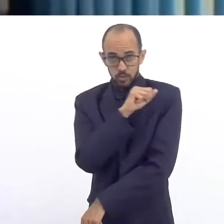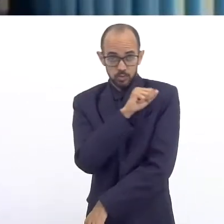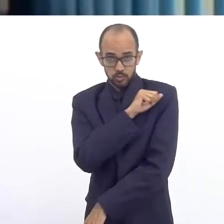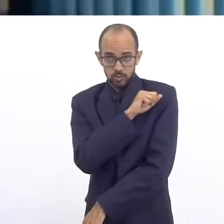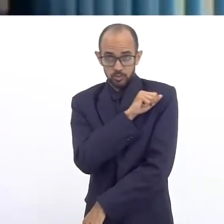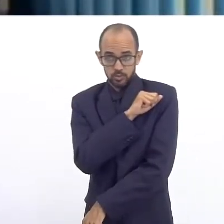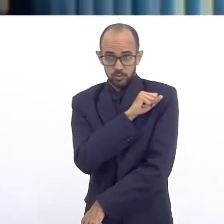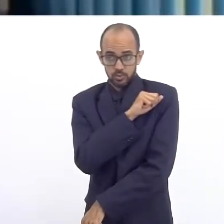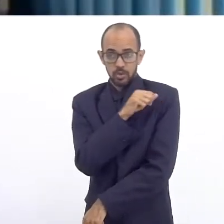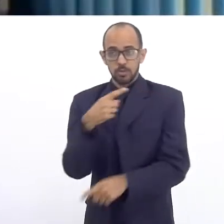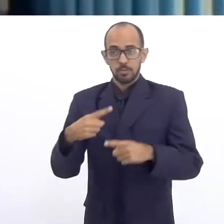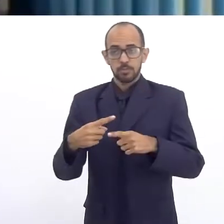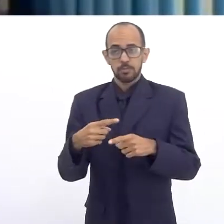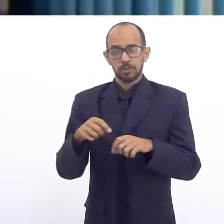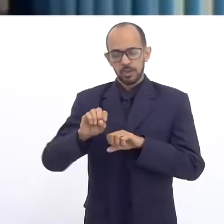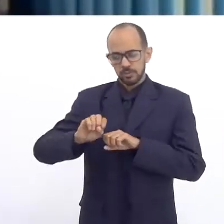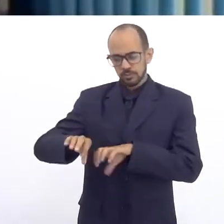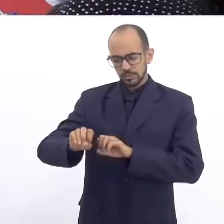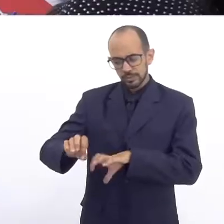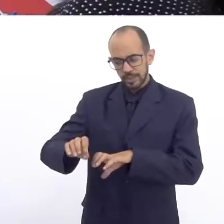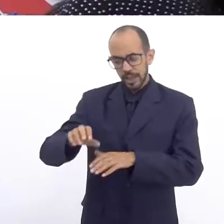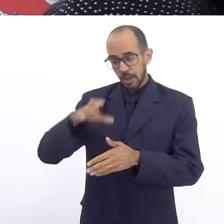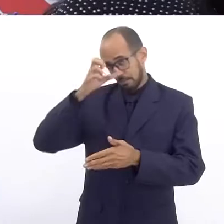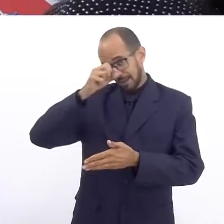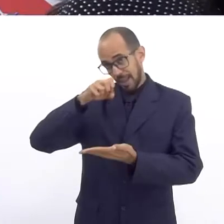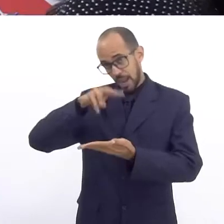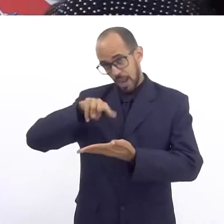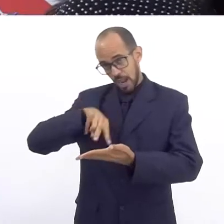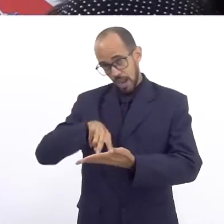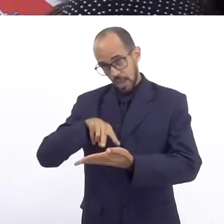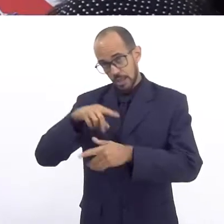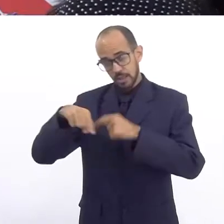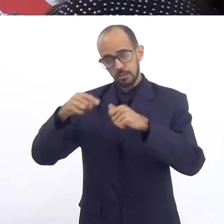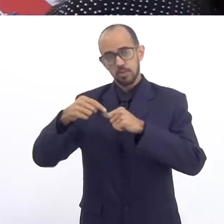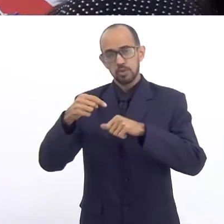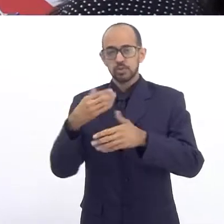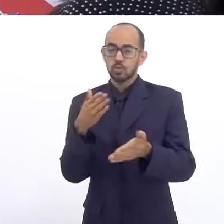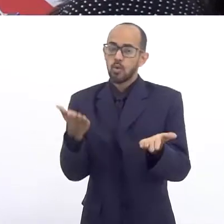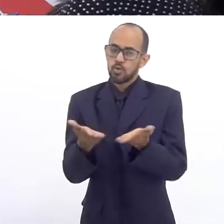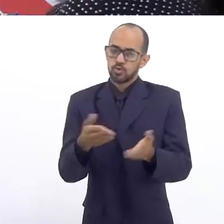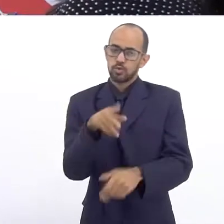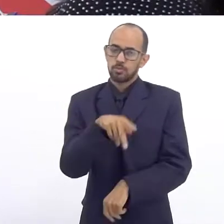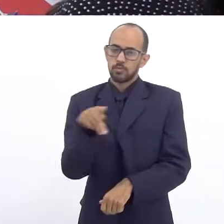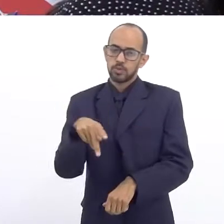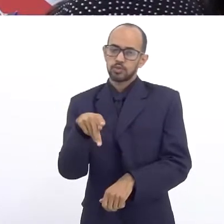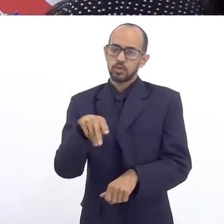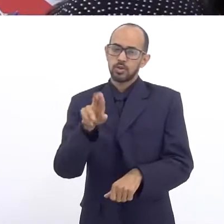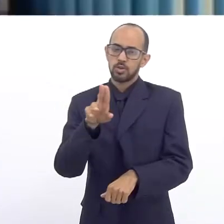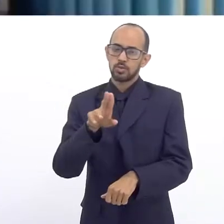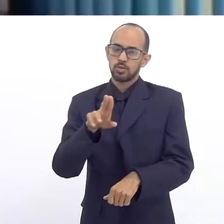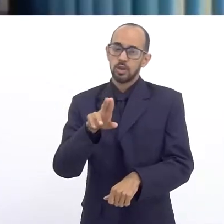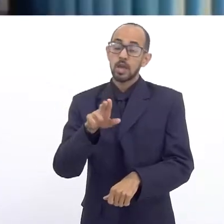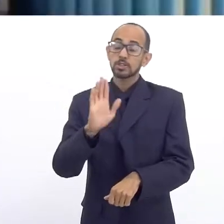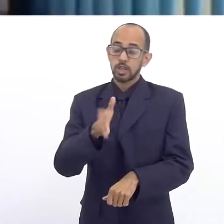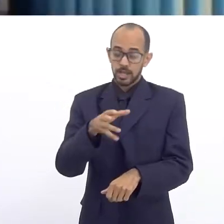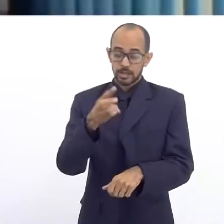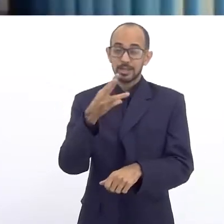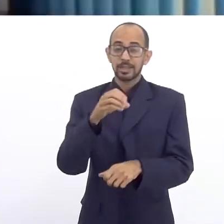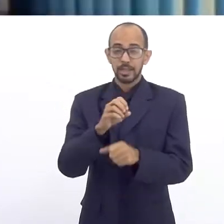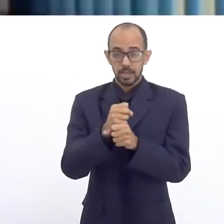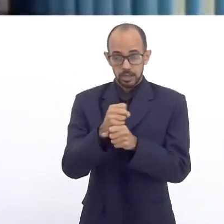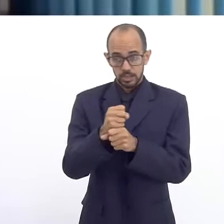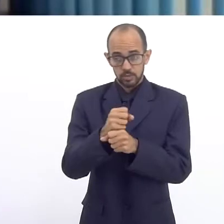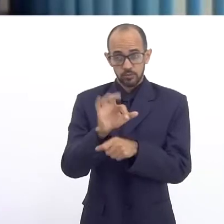ex-alunos, depois porque eu fiquei algum tempo alfabetizando, depois eu passei para o ensino superior, onde eu trabalhei 30